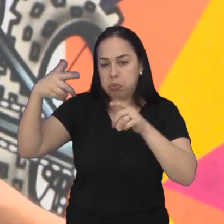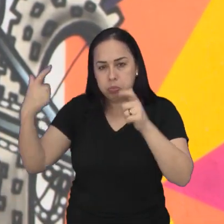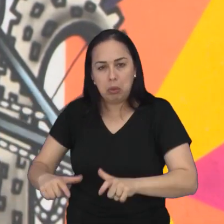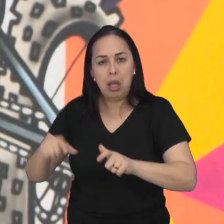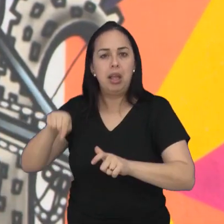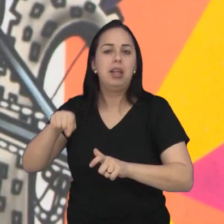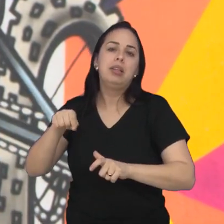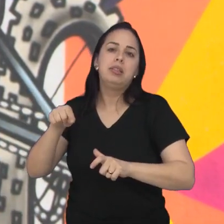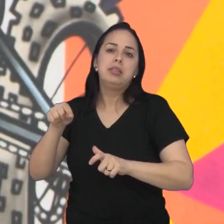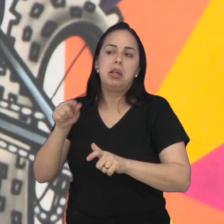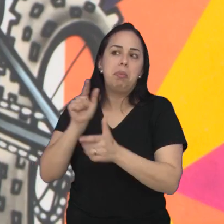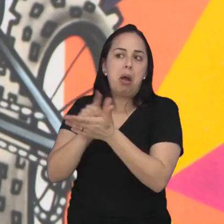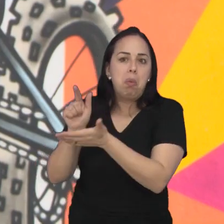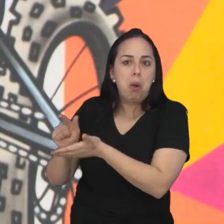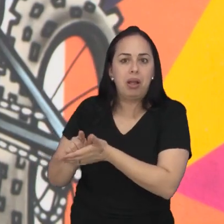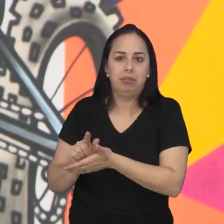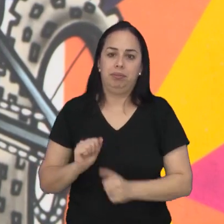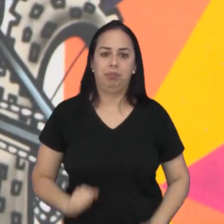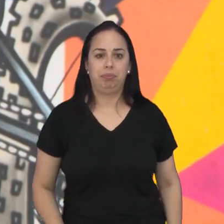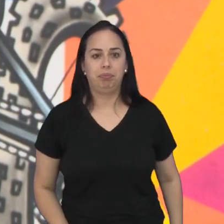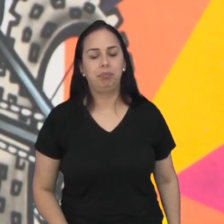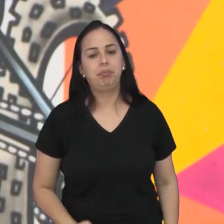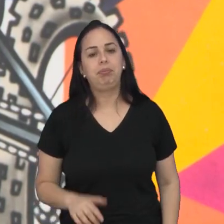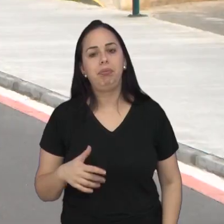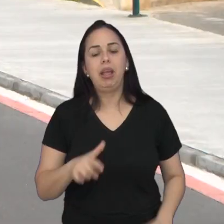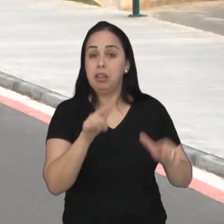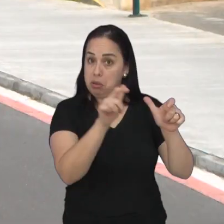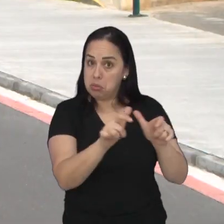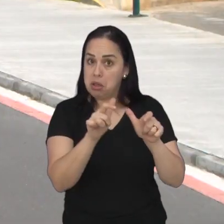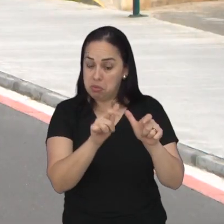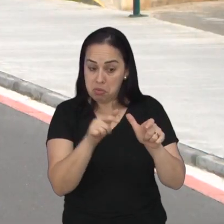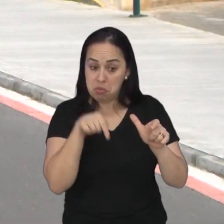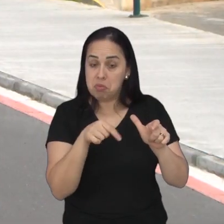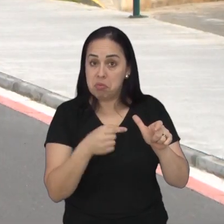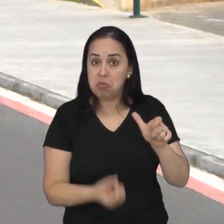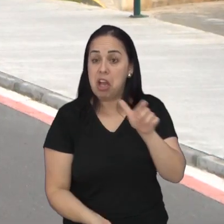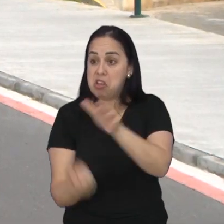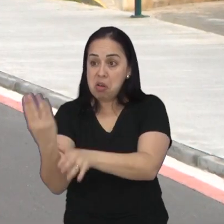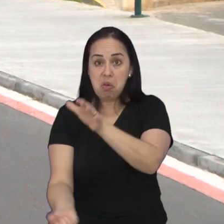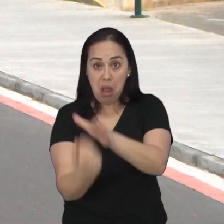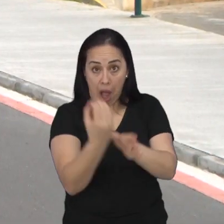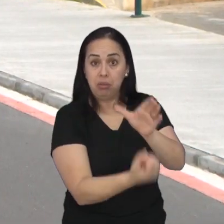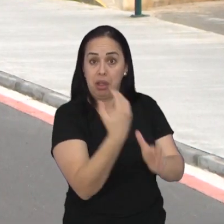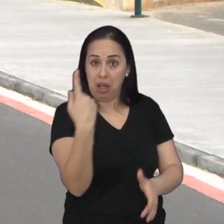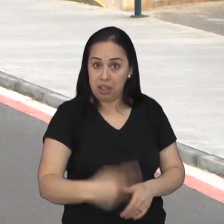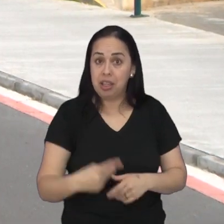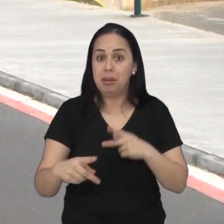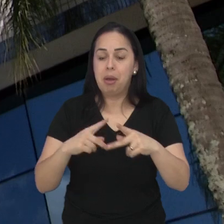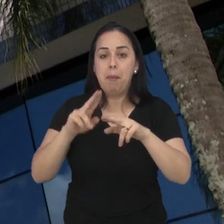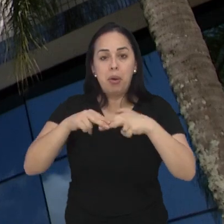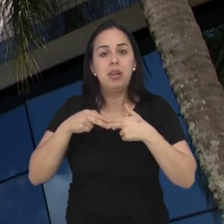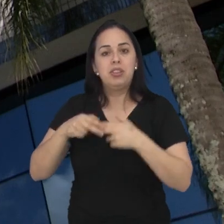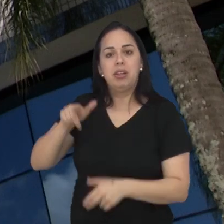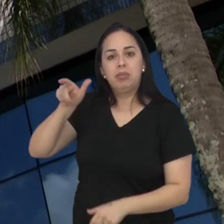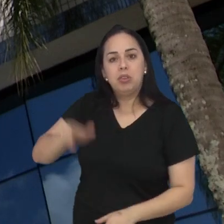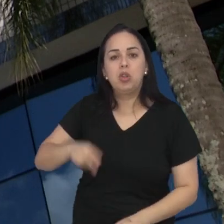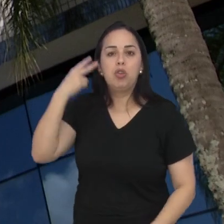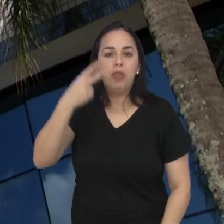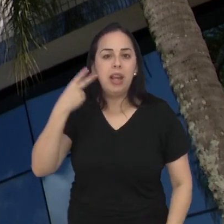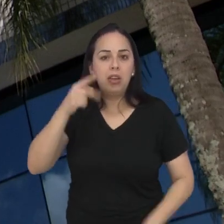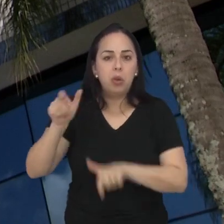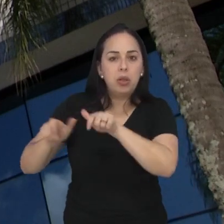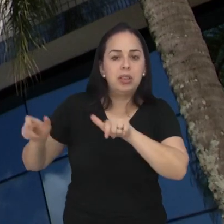né? E poder estar tirando o restante da sujeira dentro de casa. E mais pontos como este devem ser instalados na cidade. É que a Câmara